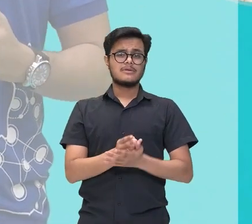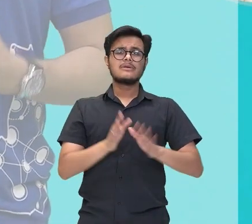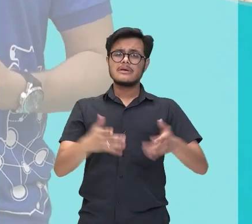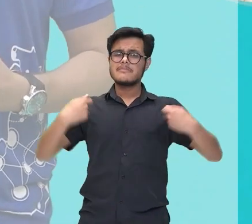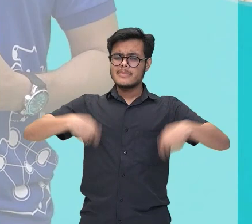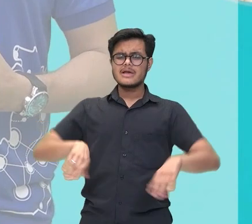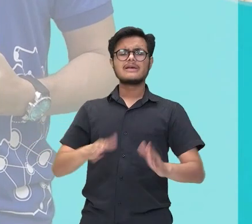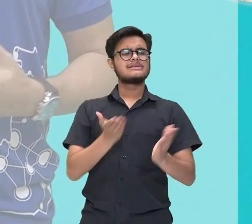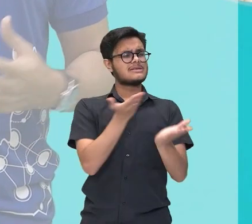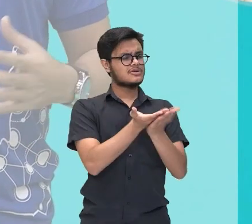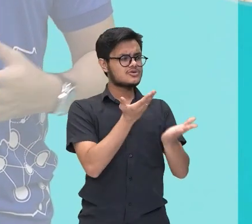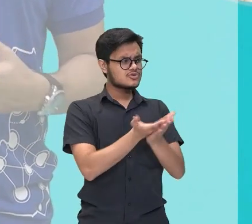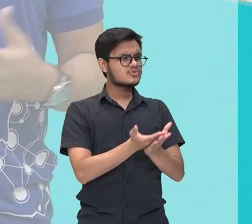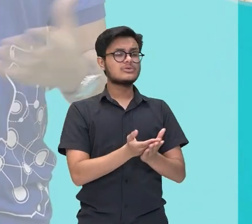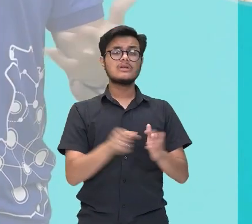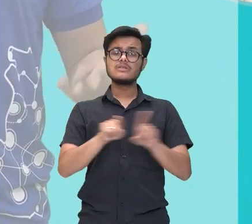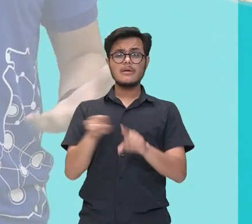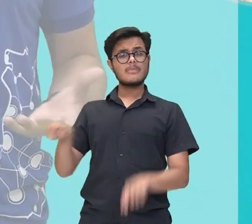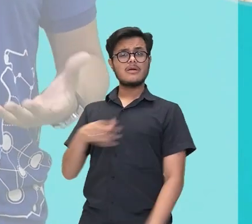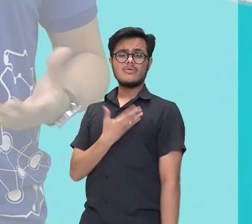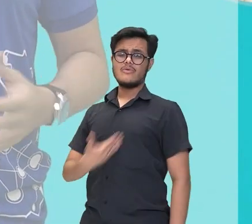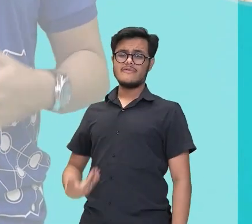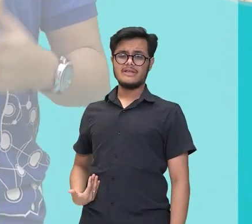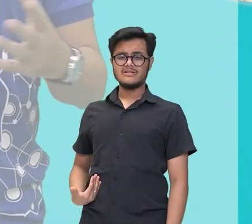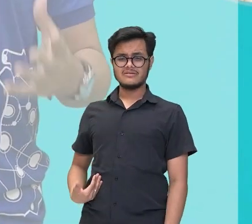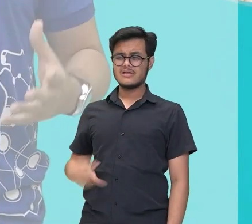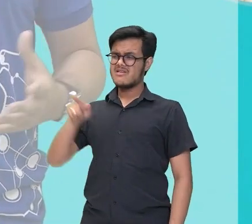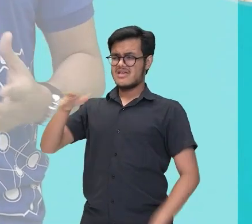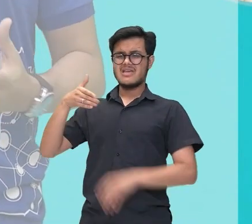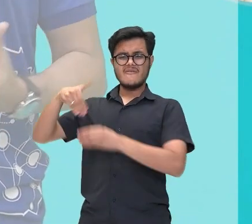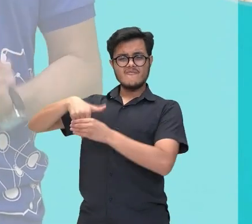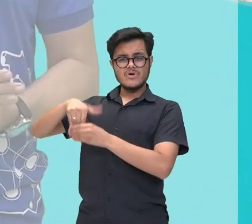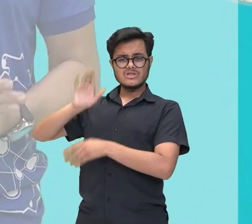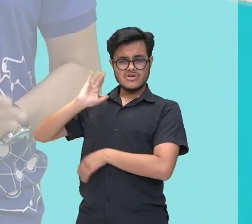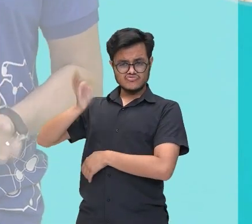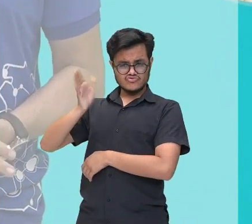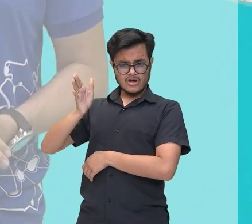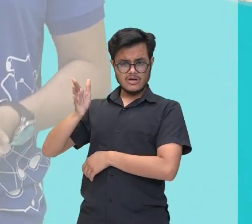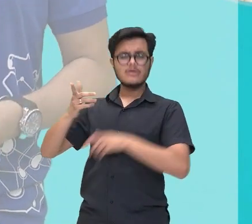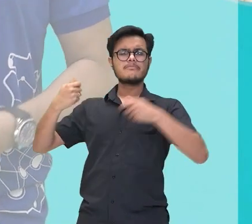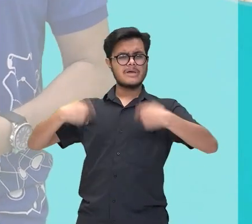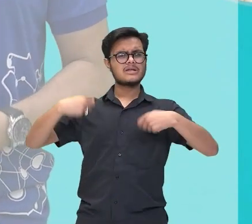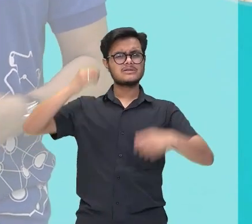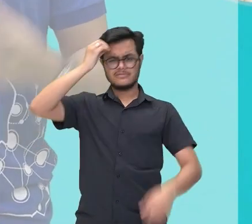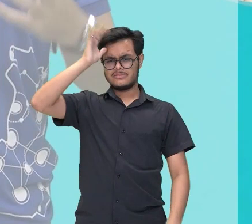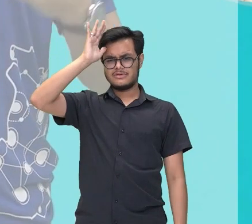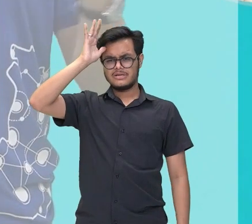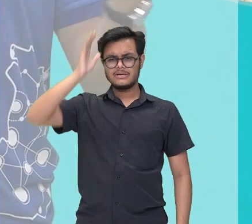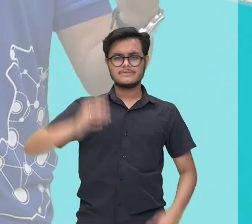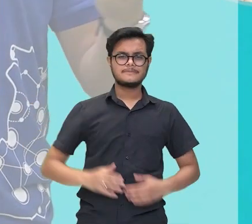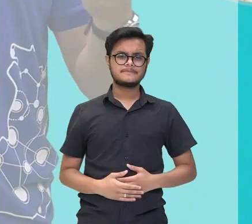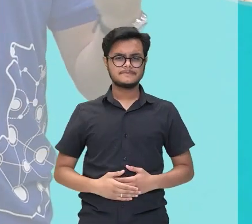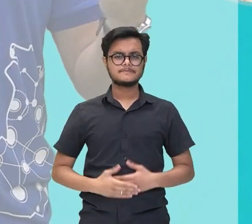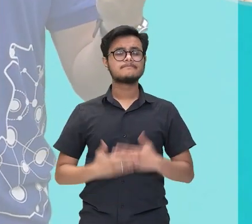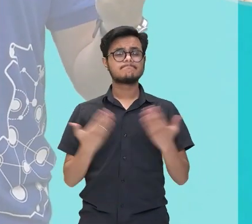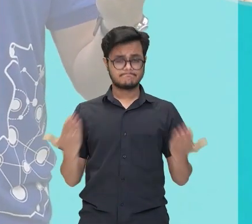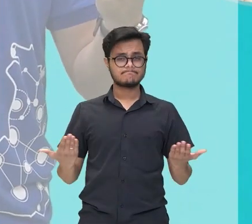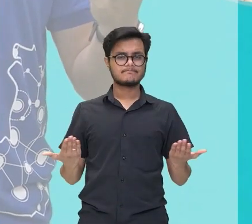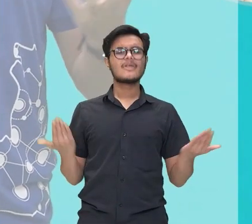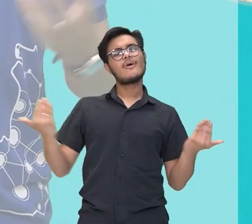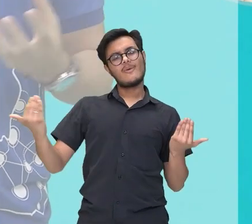aulas, assim como um governante também. Ele não pode entrar de qualquer forma, né, de qualquer jeito, ele precisa ter um certo conhecimento. Então, eu trouxe